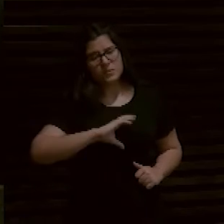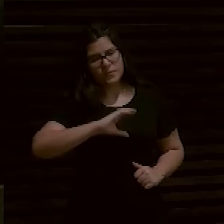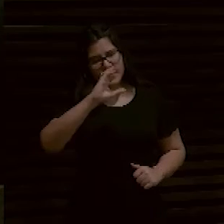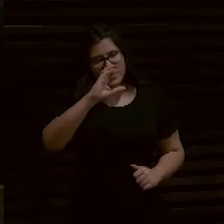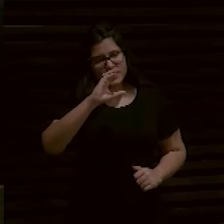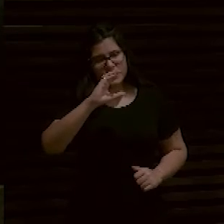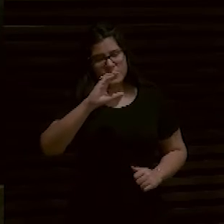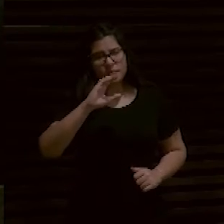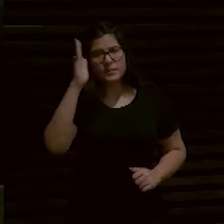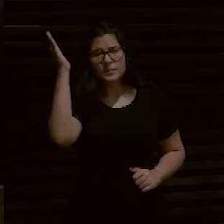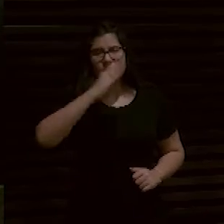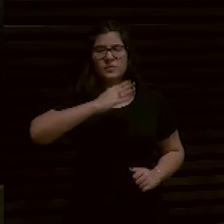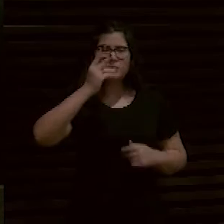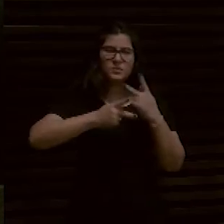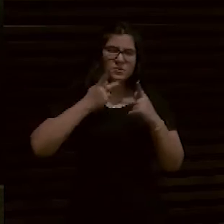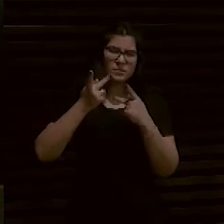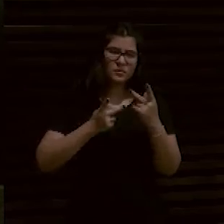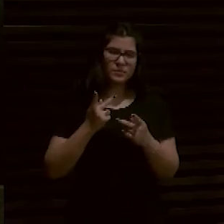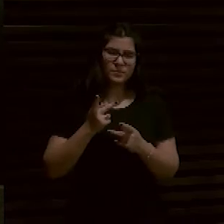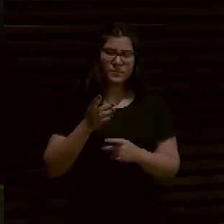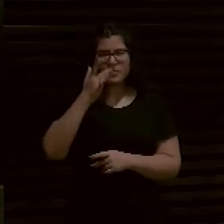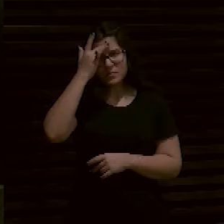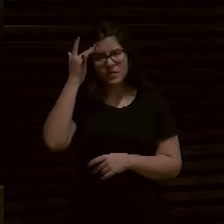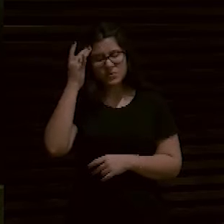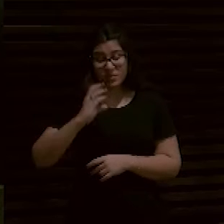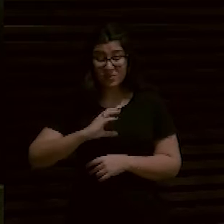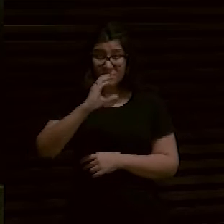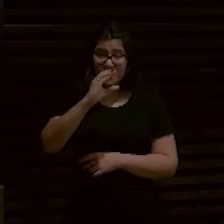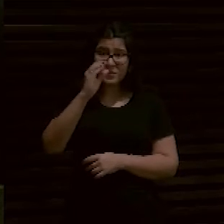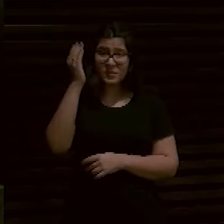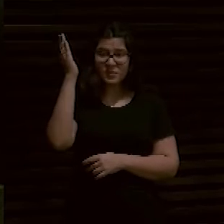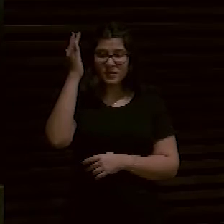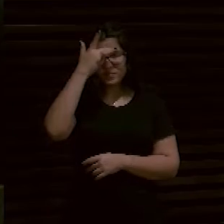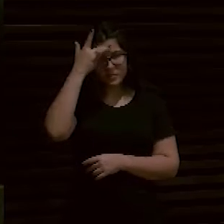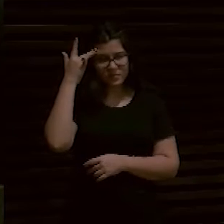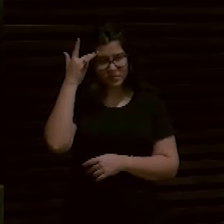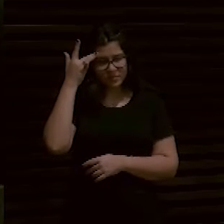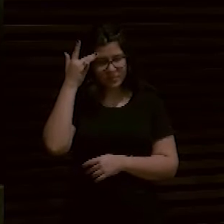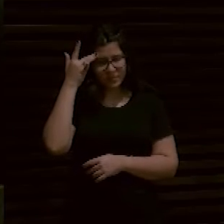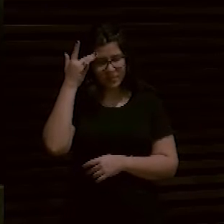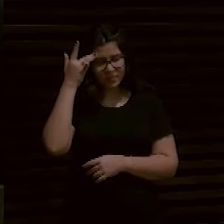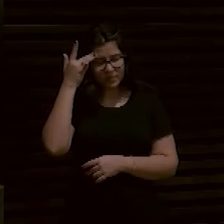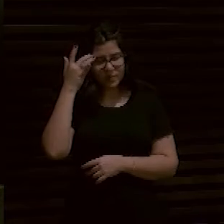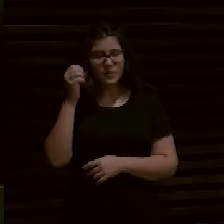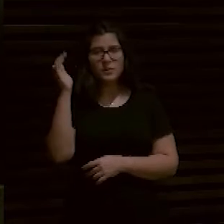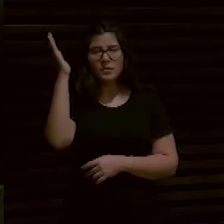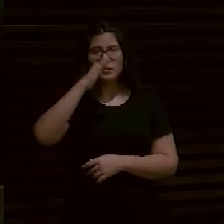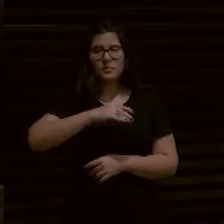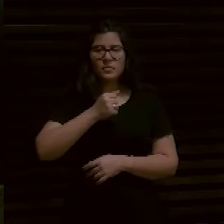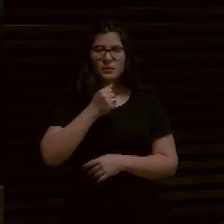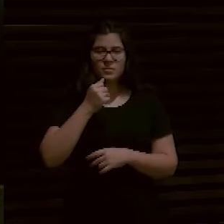confiança. Maldito o homem que confia no homem. Maldito o homem que confia em